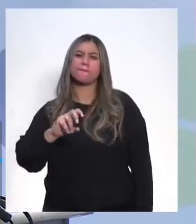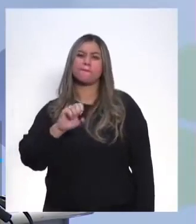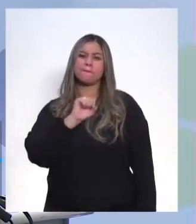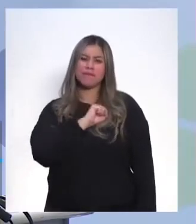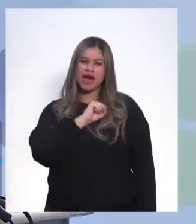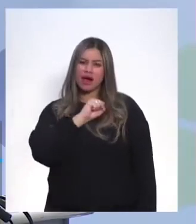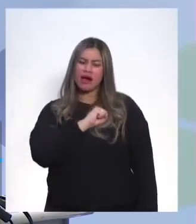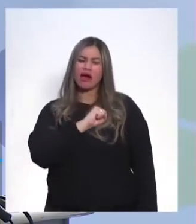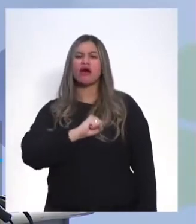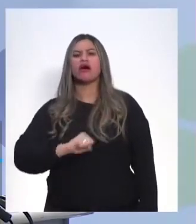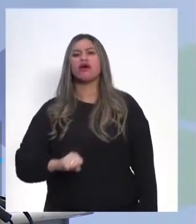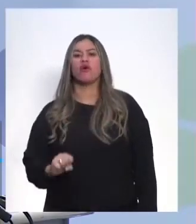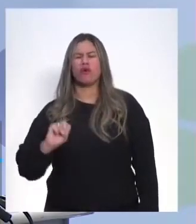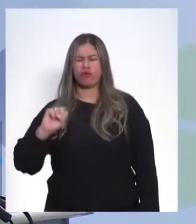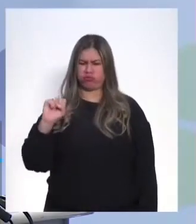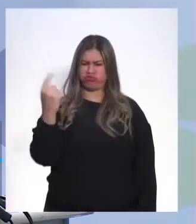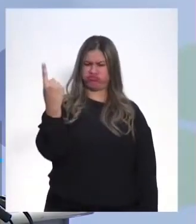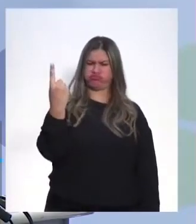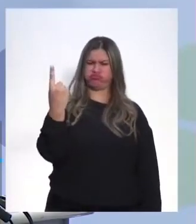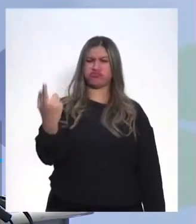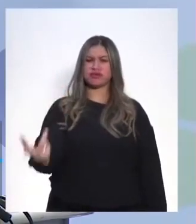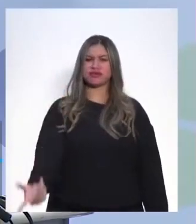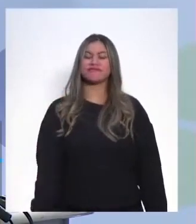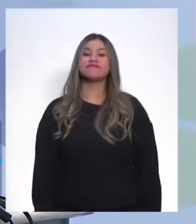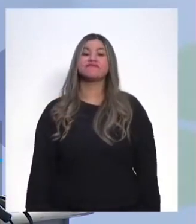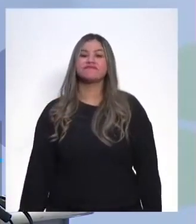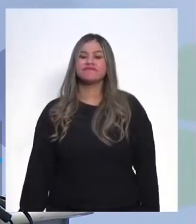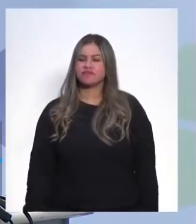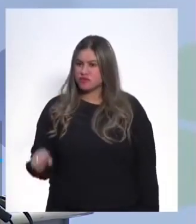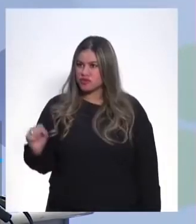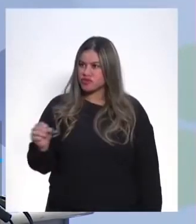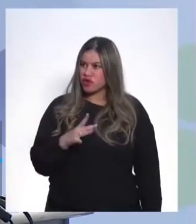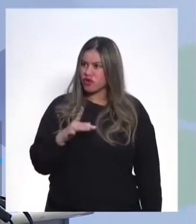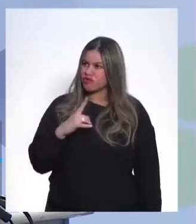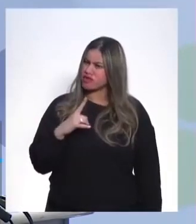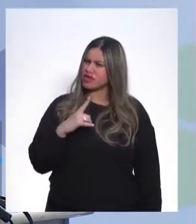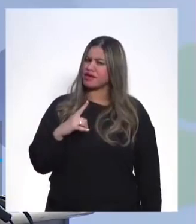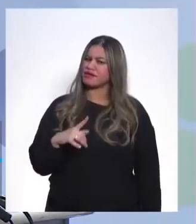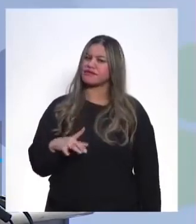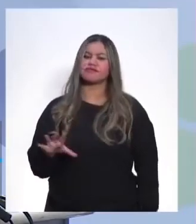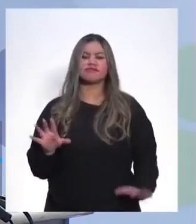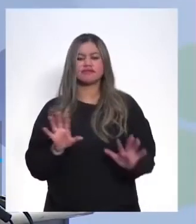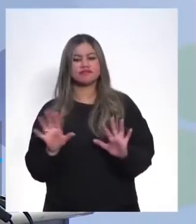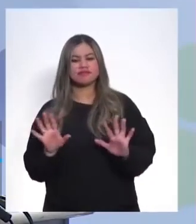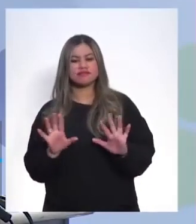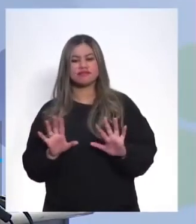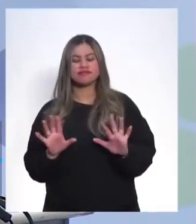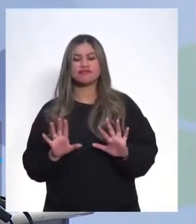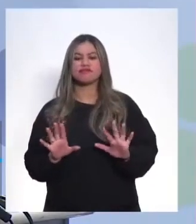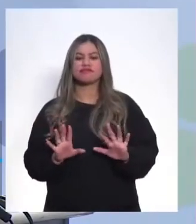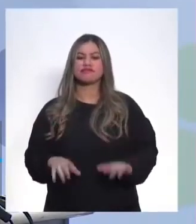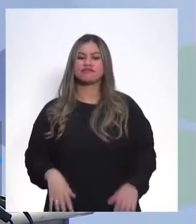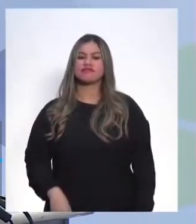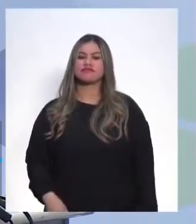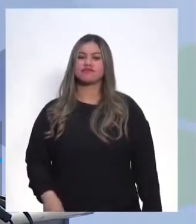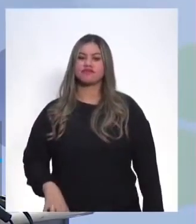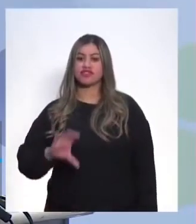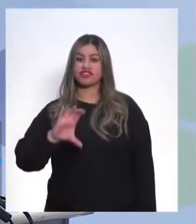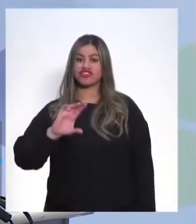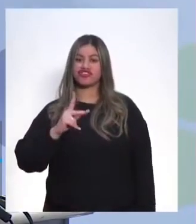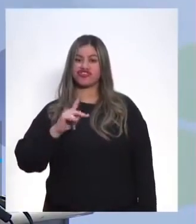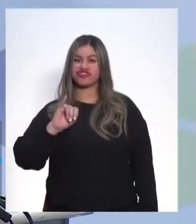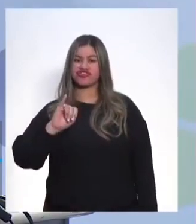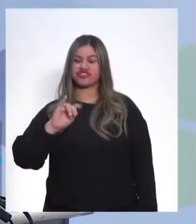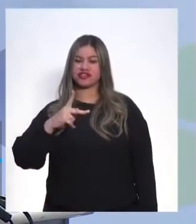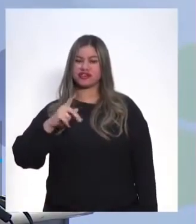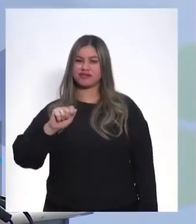mais fala. Tem alguma nova aí que a gente não viu? Agora, por enquanto, não. Só tem Então mais tá, se gírias. tivesse Tamo junto. chipar, chipar,